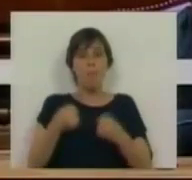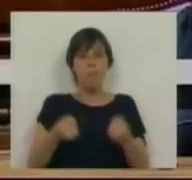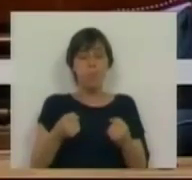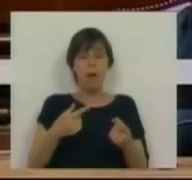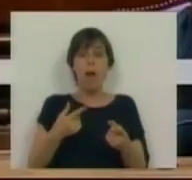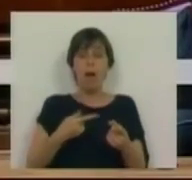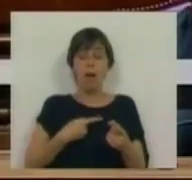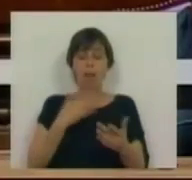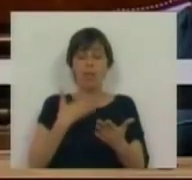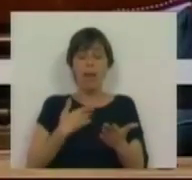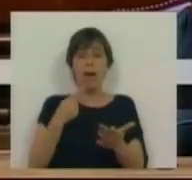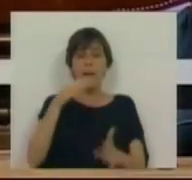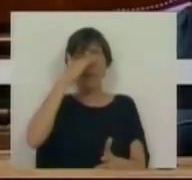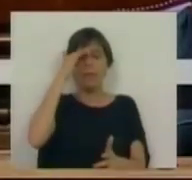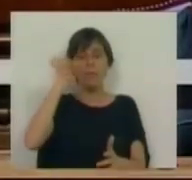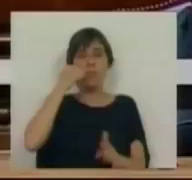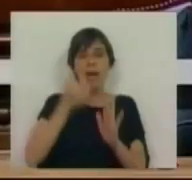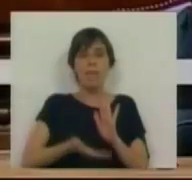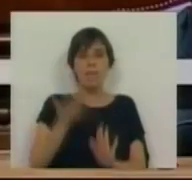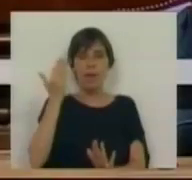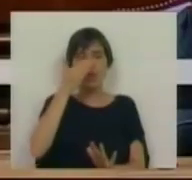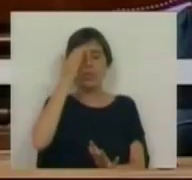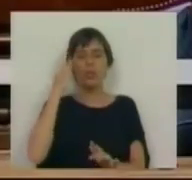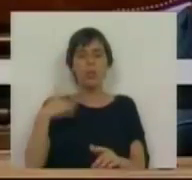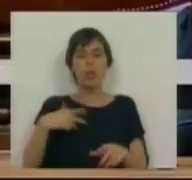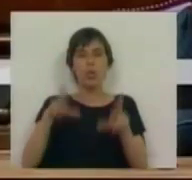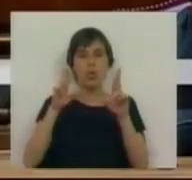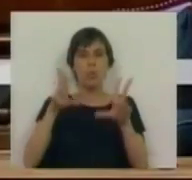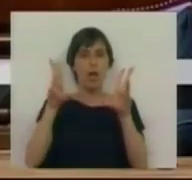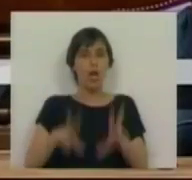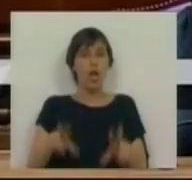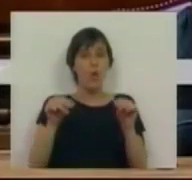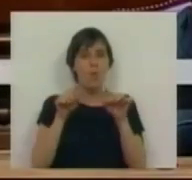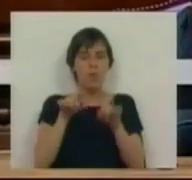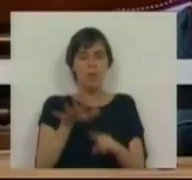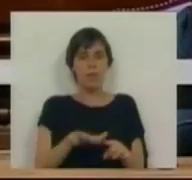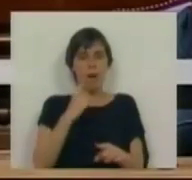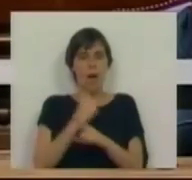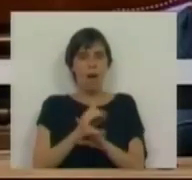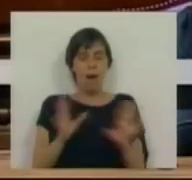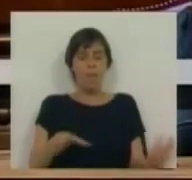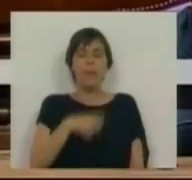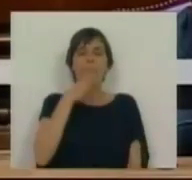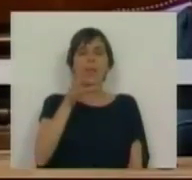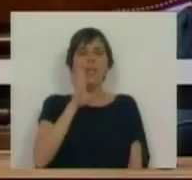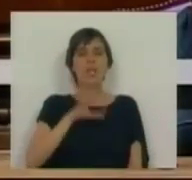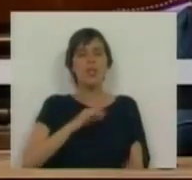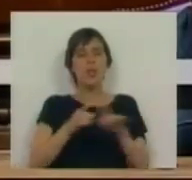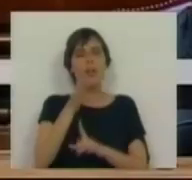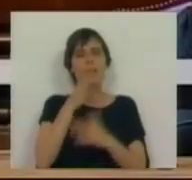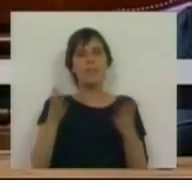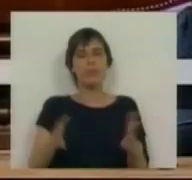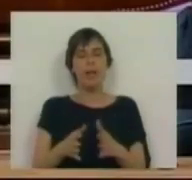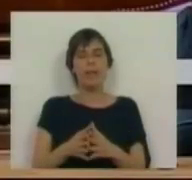nós acabaríamos por pagar caro. Eu espero que nunca cheguemos a essa situação. Diz a senhora